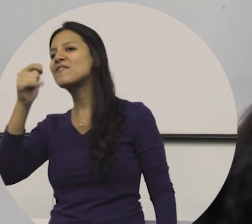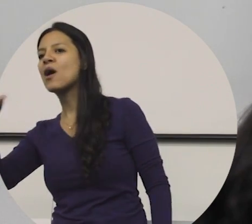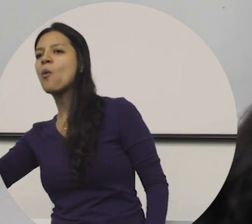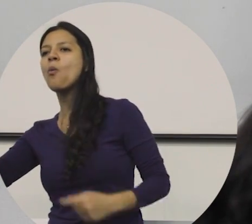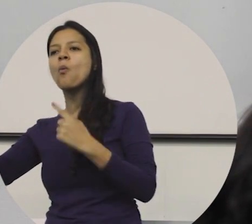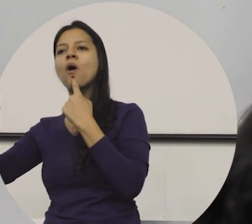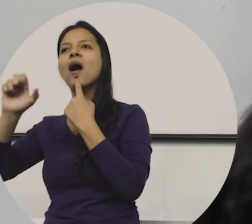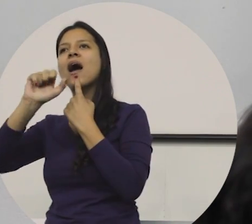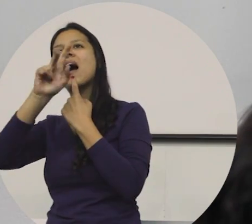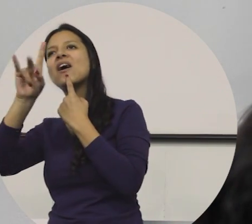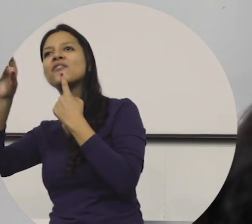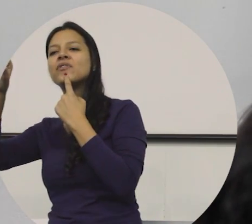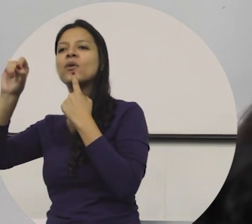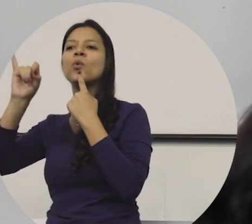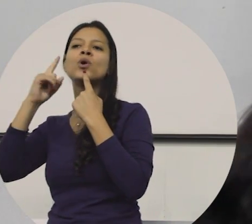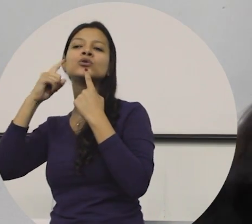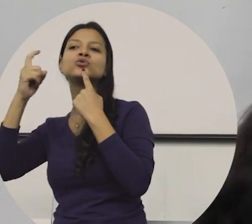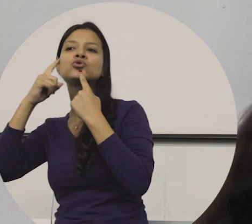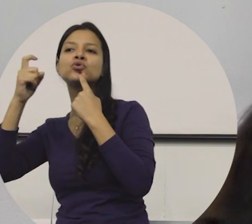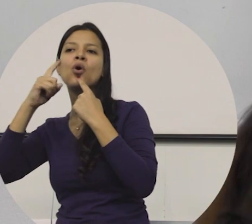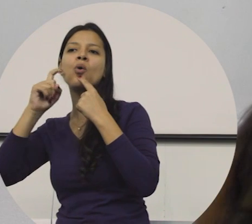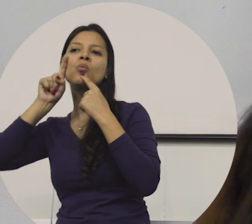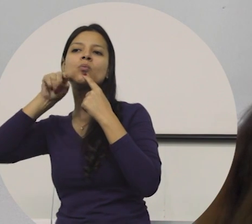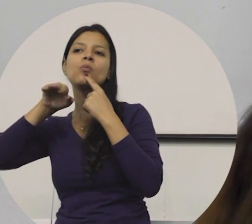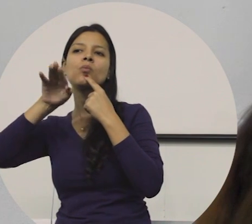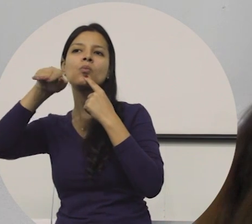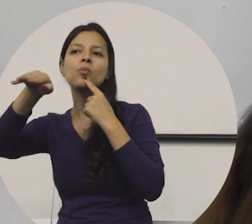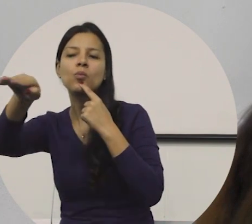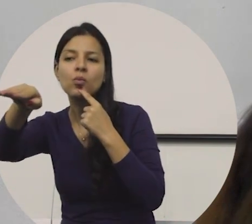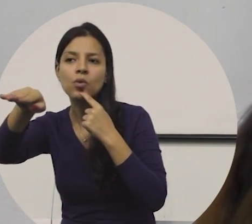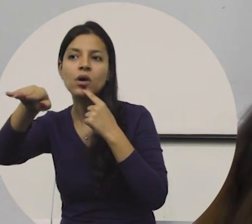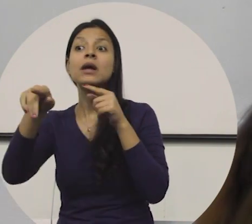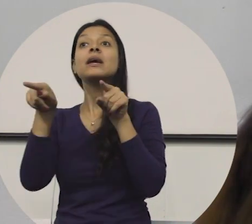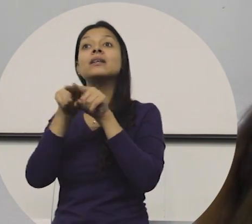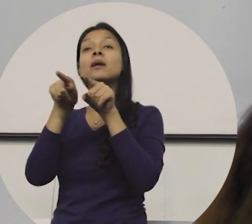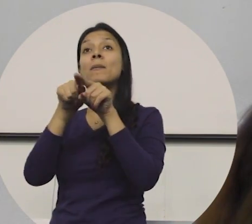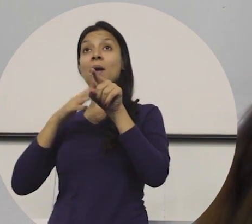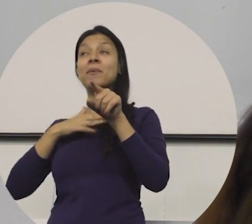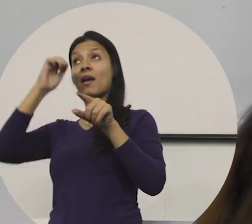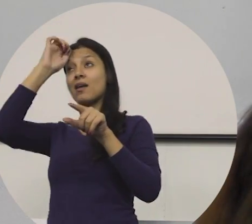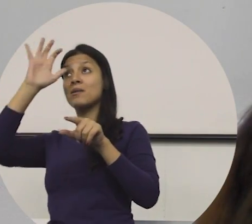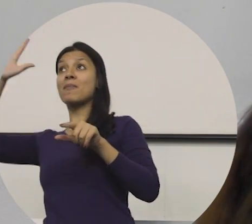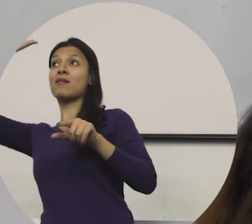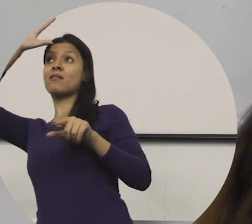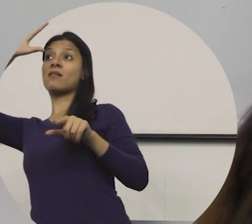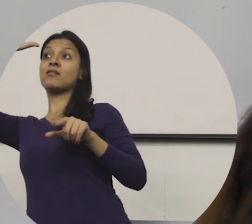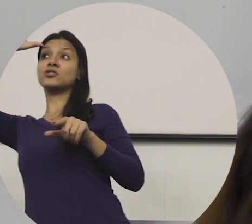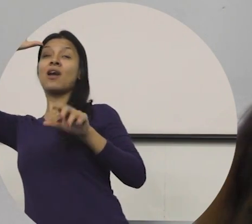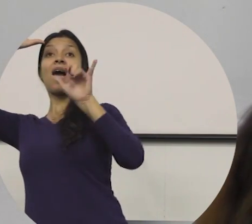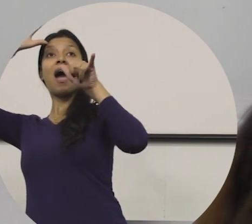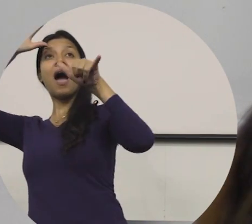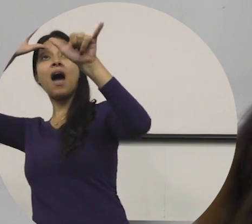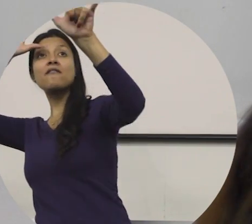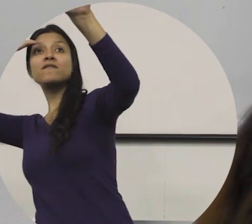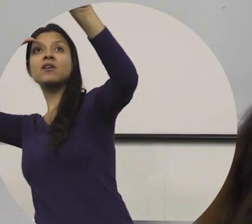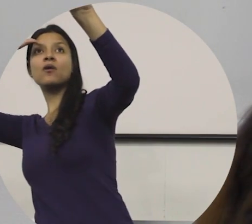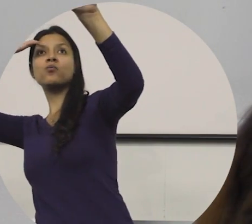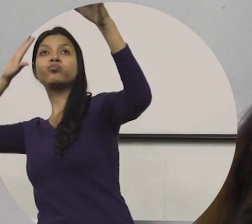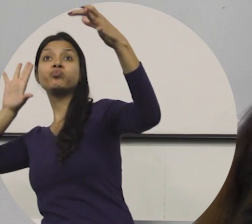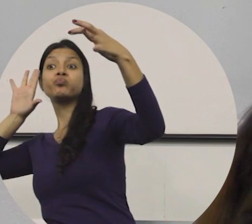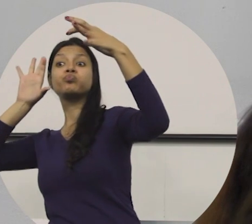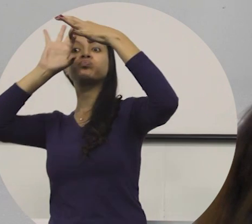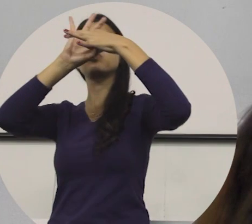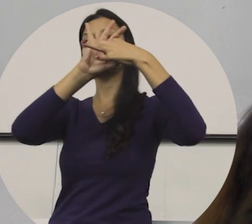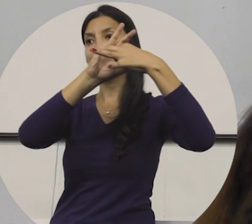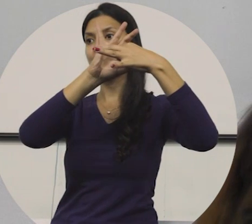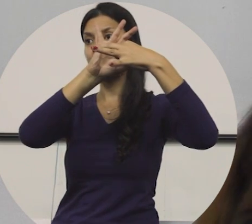essa sequência de sons, e a ideia prototípica de avião que é carregada no conceito, essa relação aqui, ela